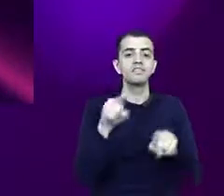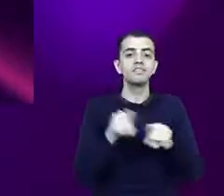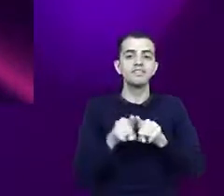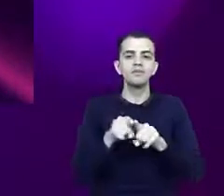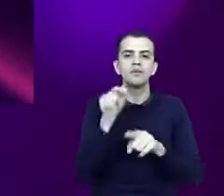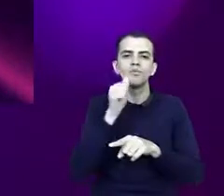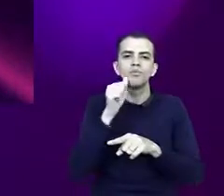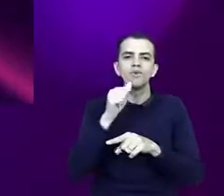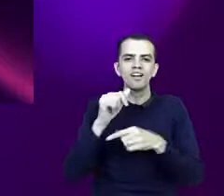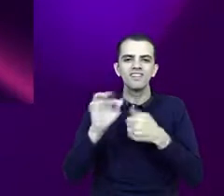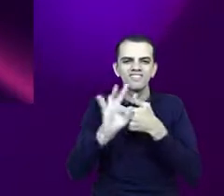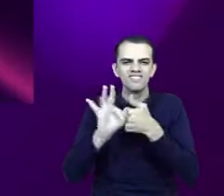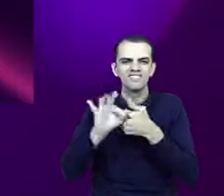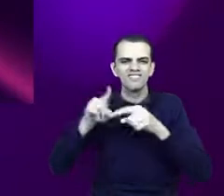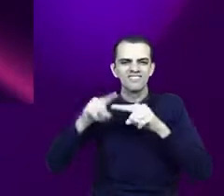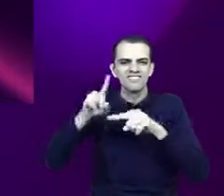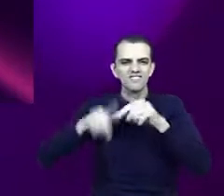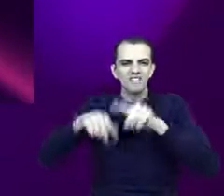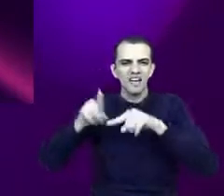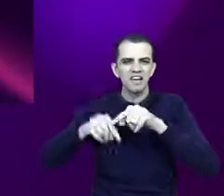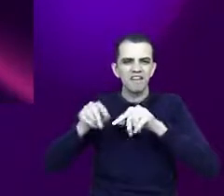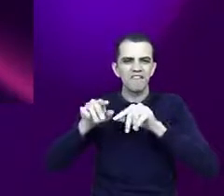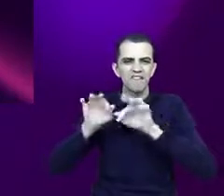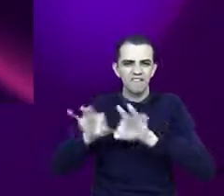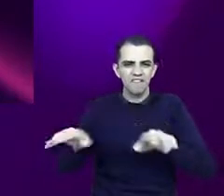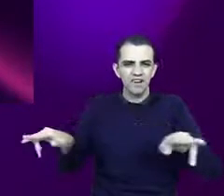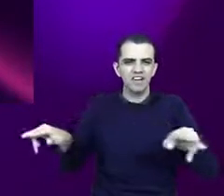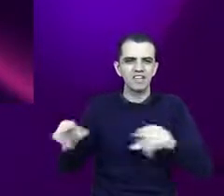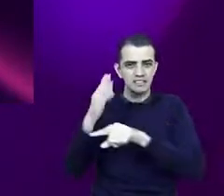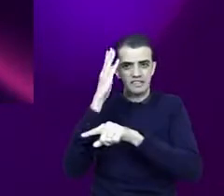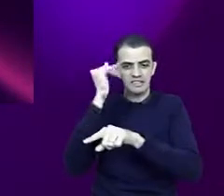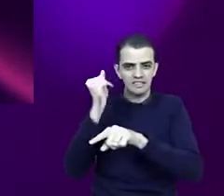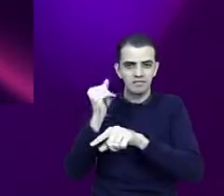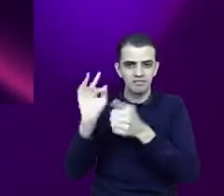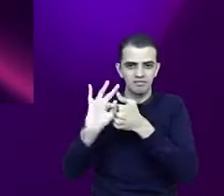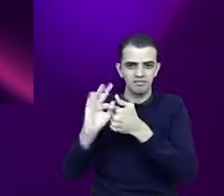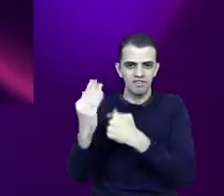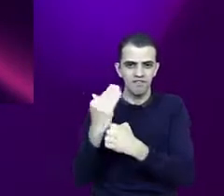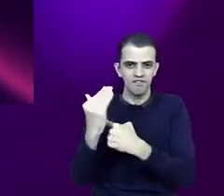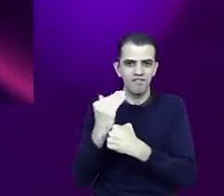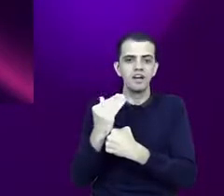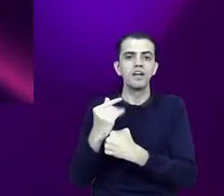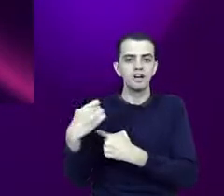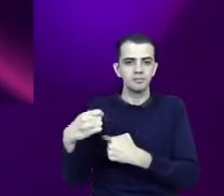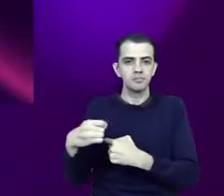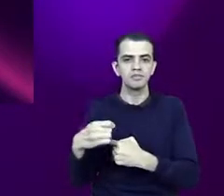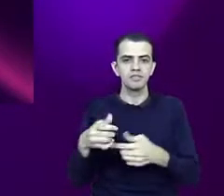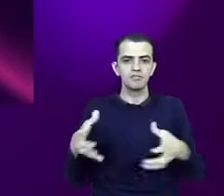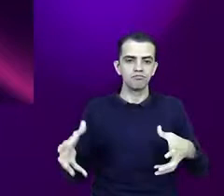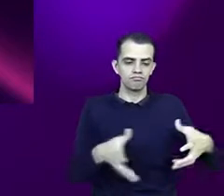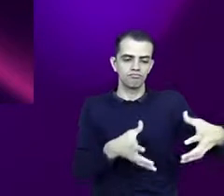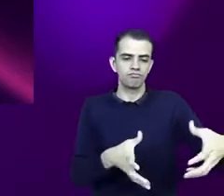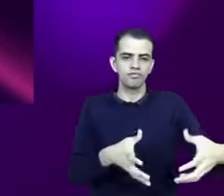instrumentadora precisa ter esse conhecimento para poder fazer o posicionamento do robô na sala, e o